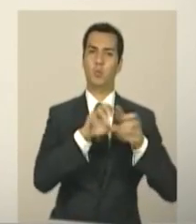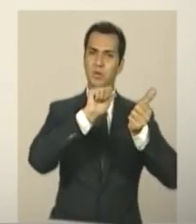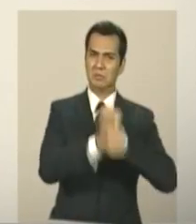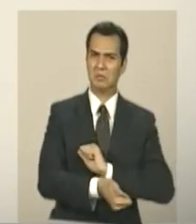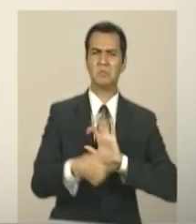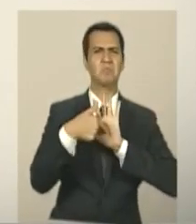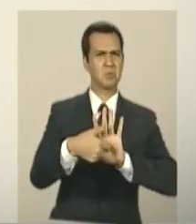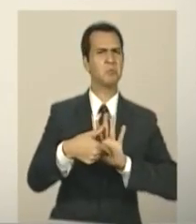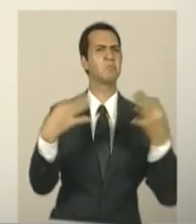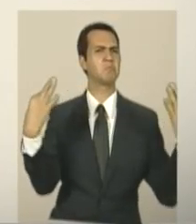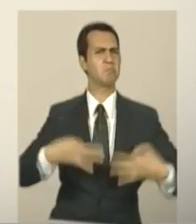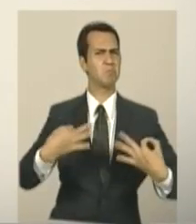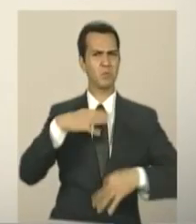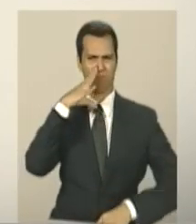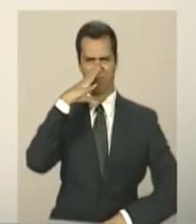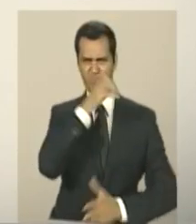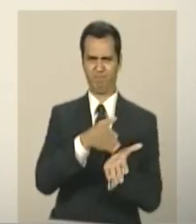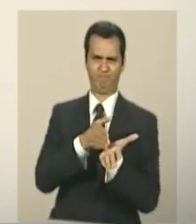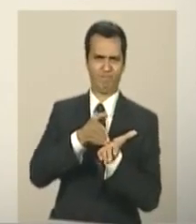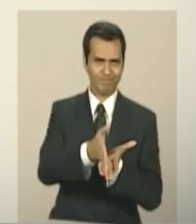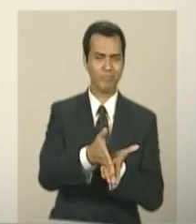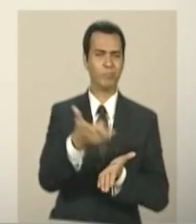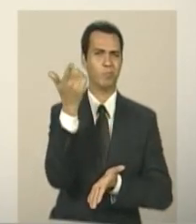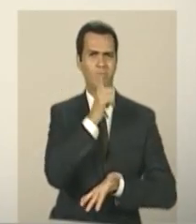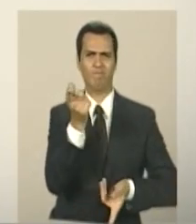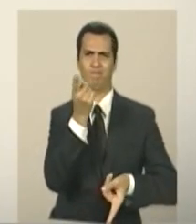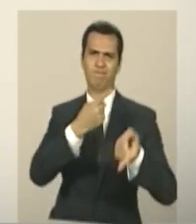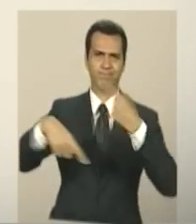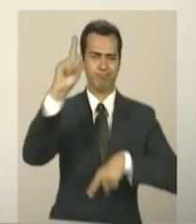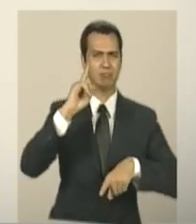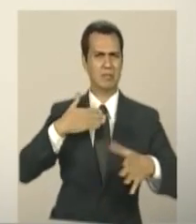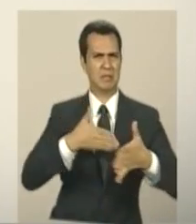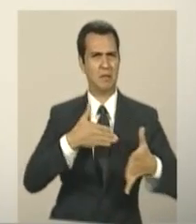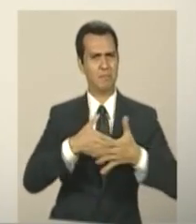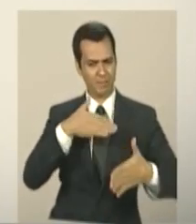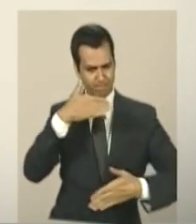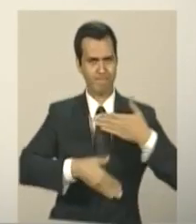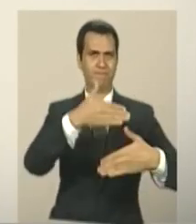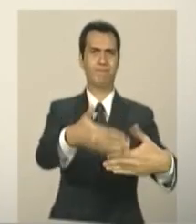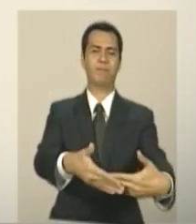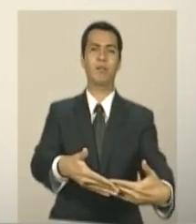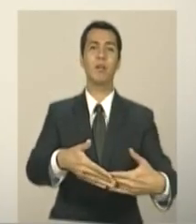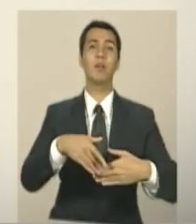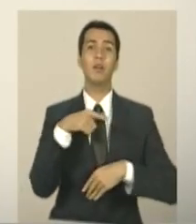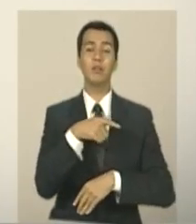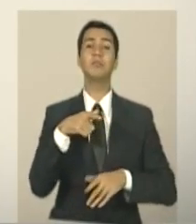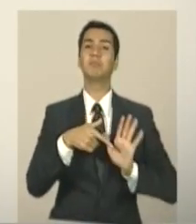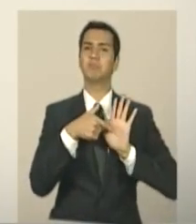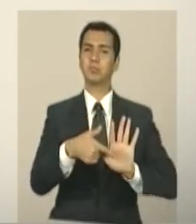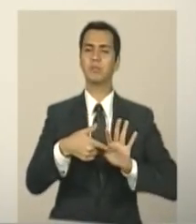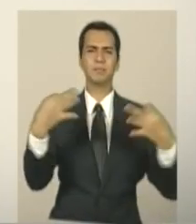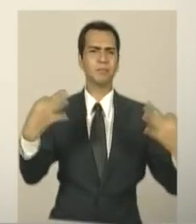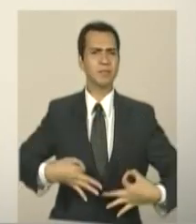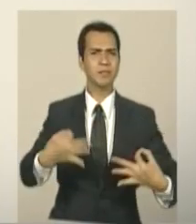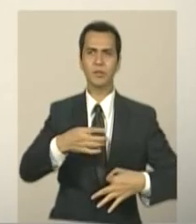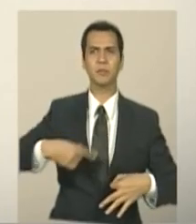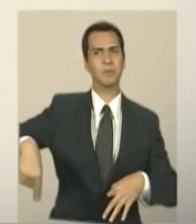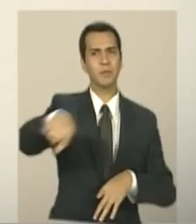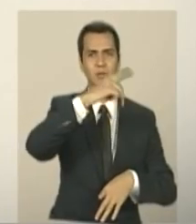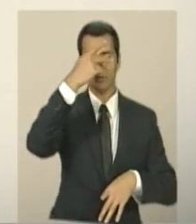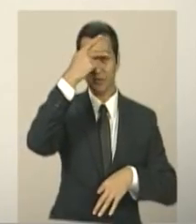ultrapassar seus limites e superar P tantos preconceitos Eles são um exemplo para as pessoas